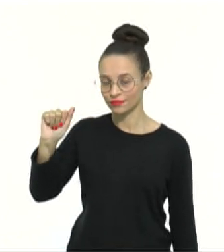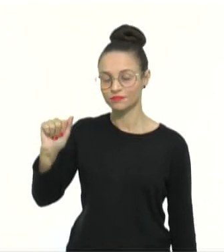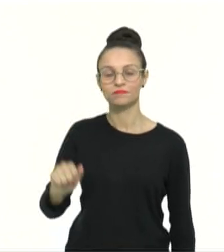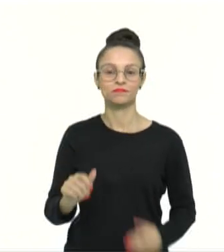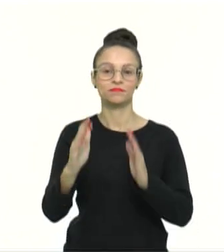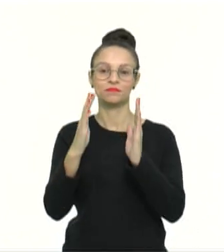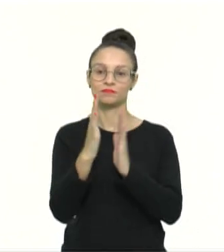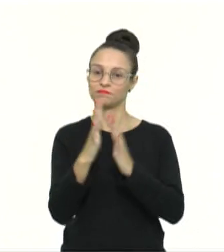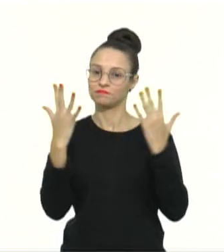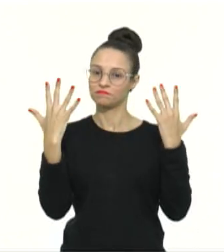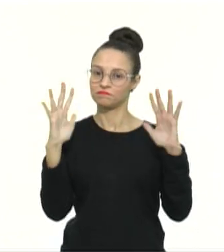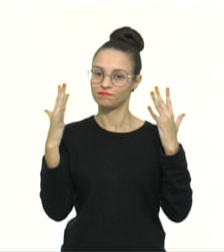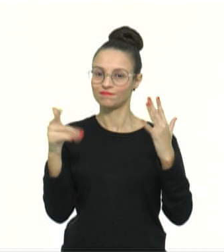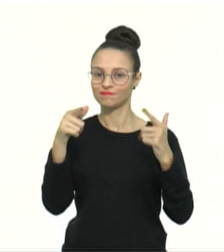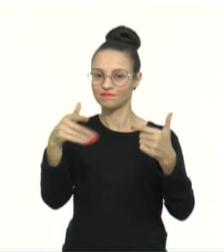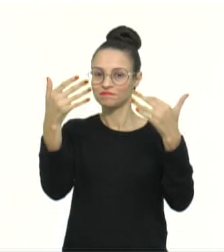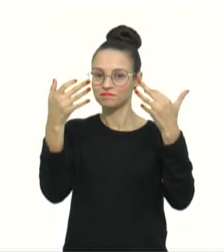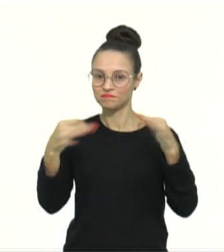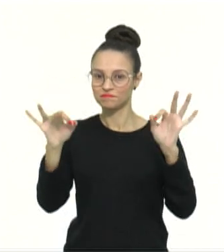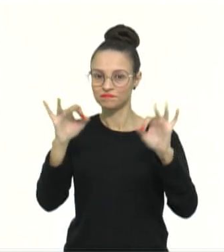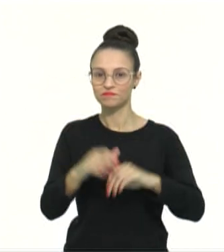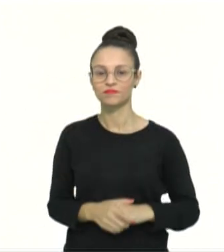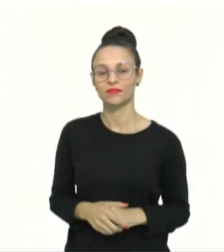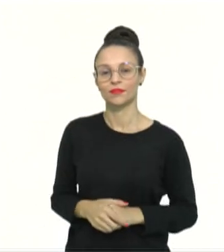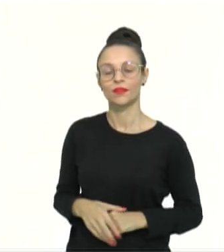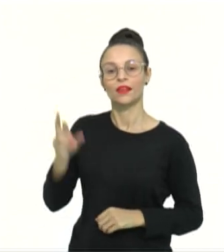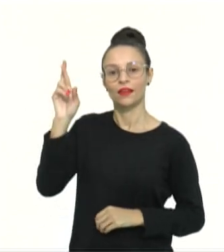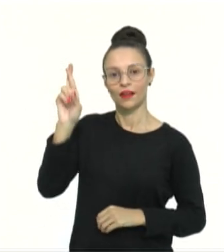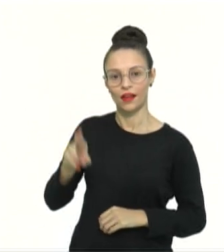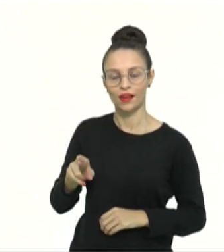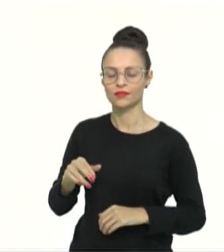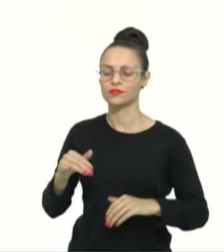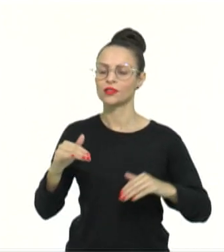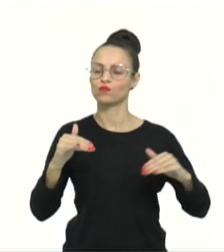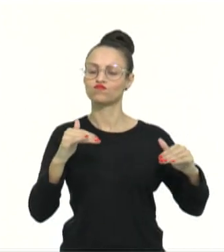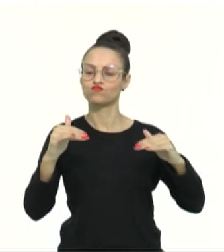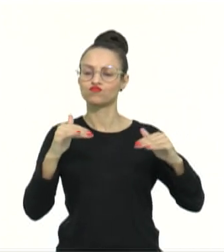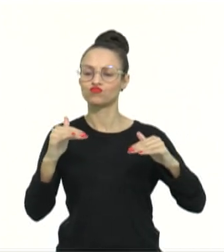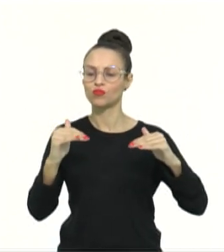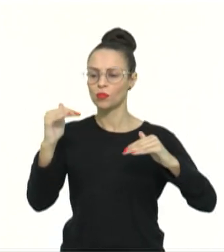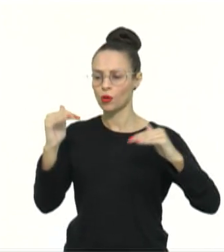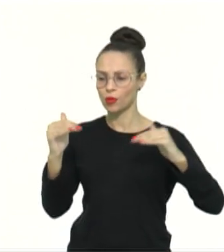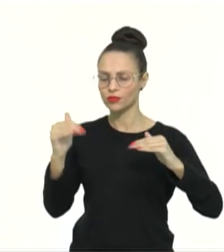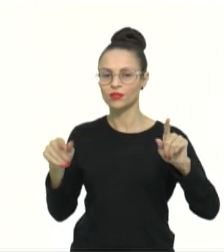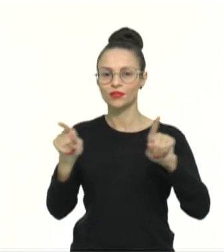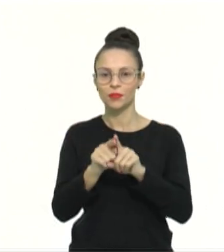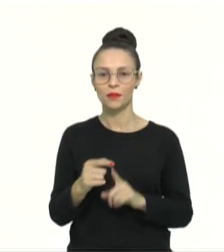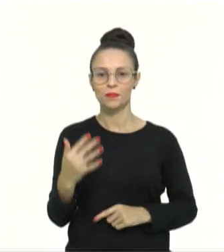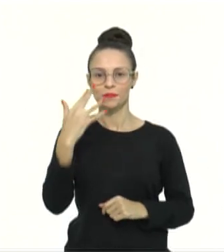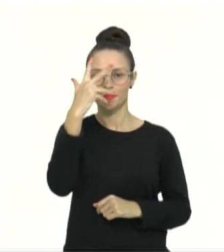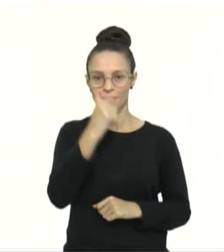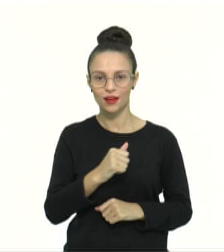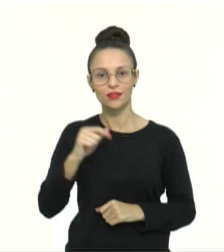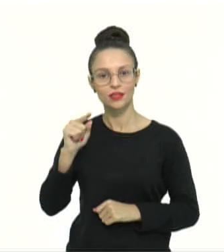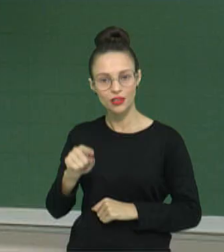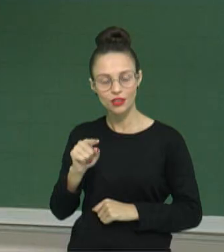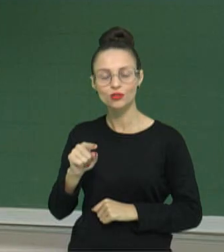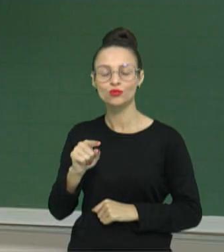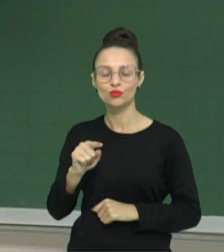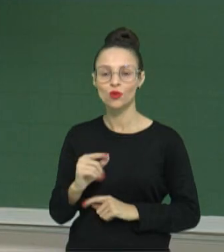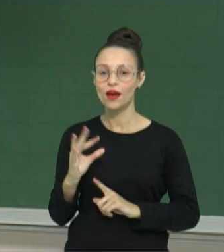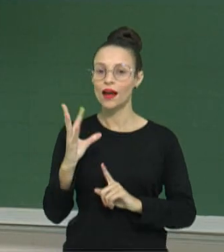meus parabéns, que você acertou em cheio. A razão, a harmonia, a proporção e a beleza. Foi o que a arte